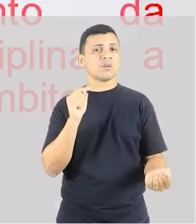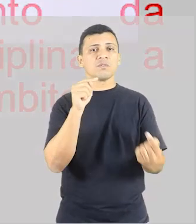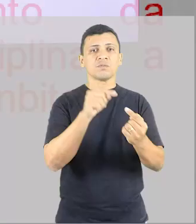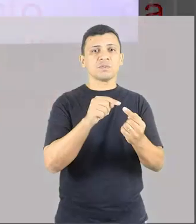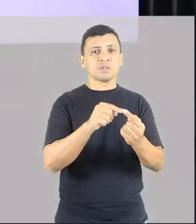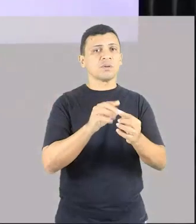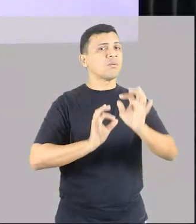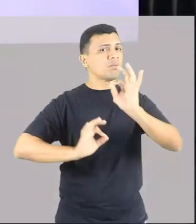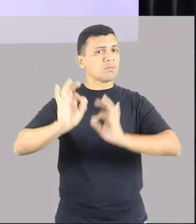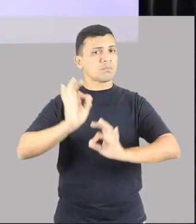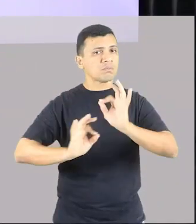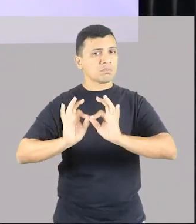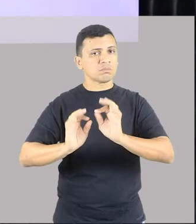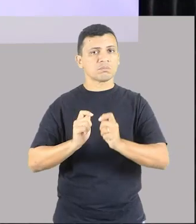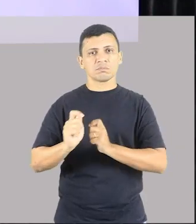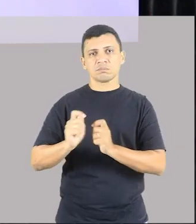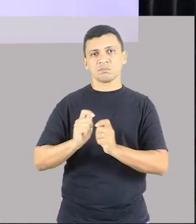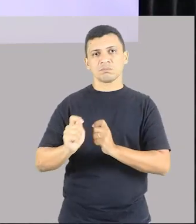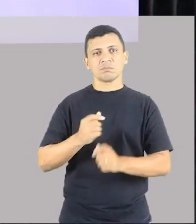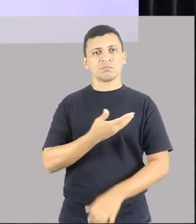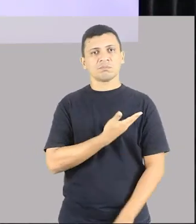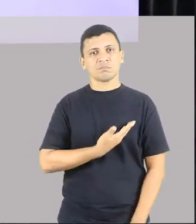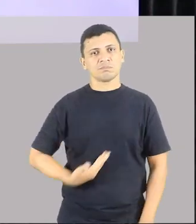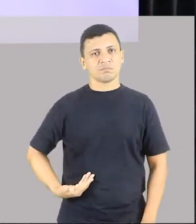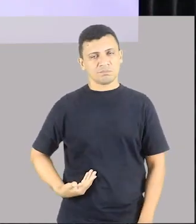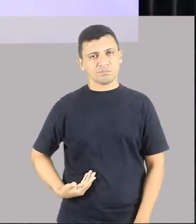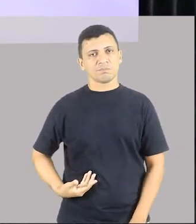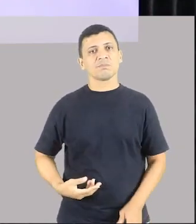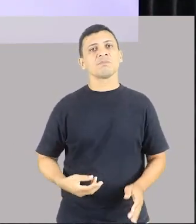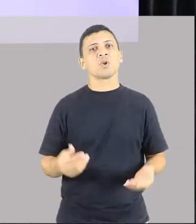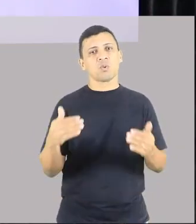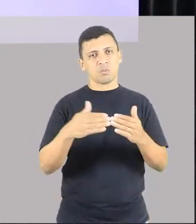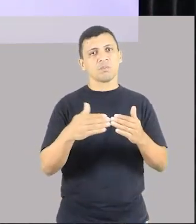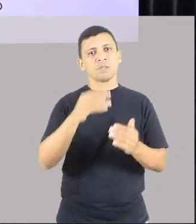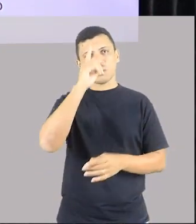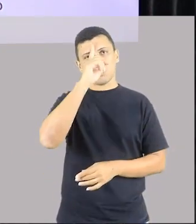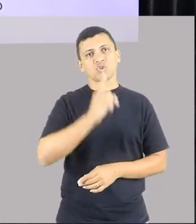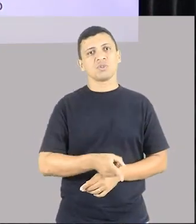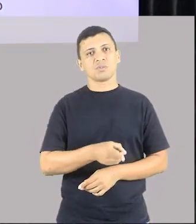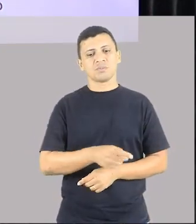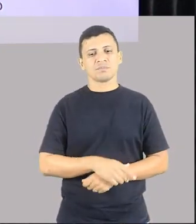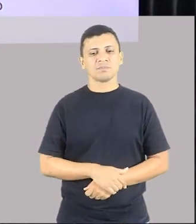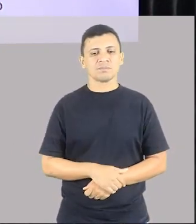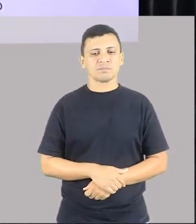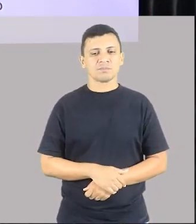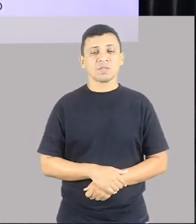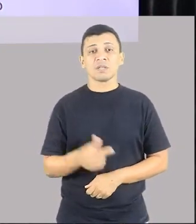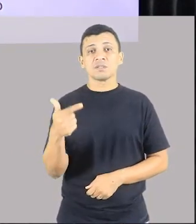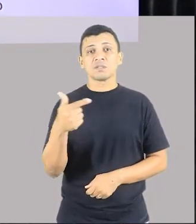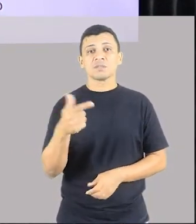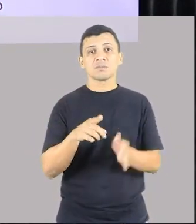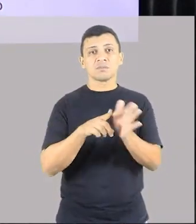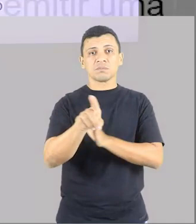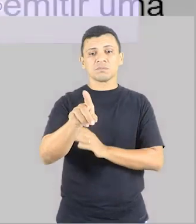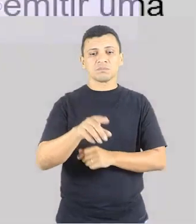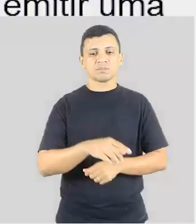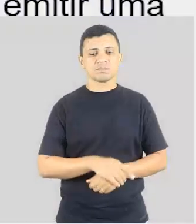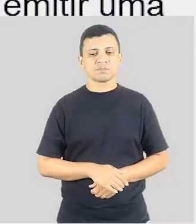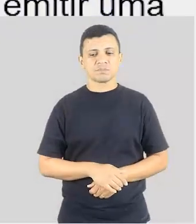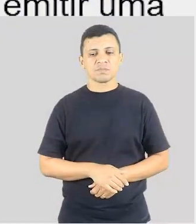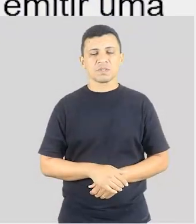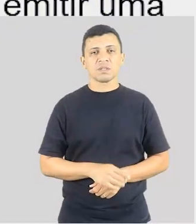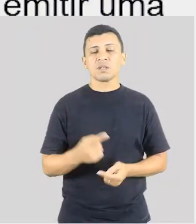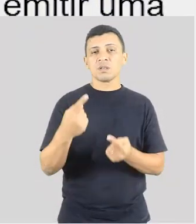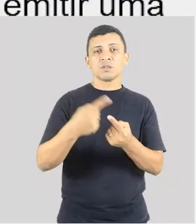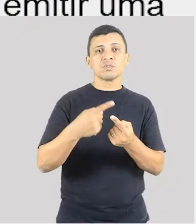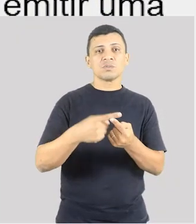funcionamento da administração pública. Esse é um ato ordinatório. Está correto, portanto. A segunda questão nos traz sobre o Instituto